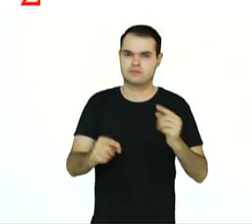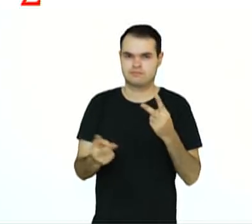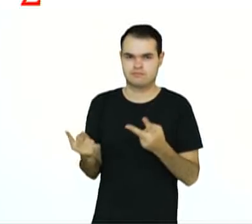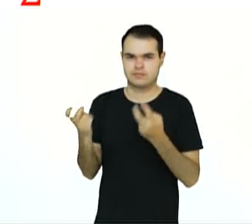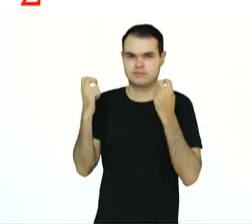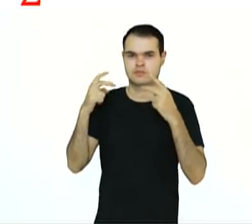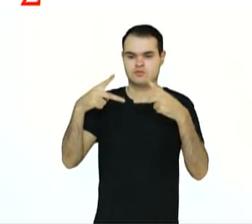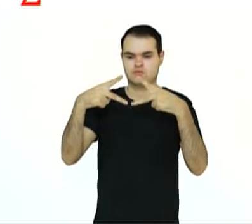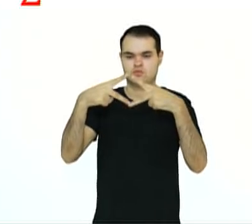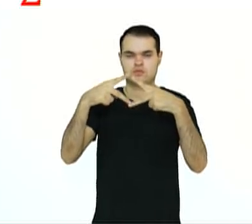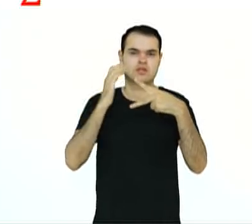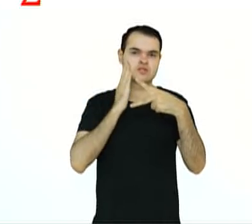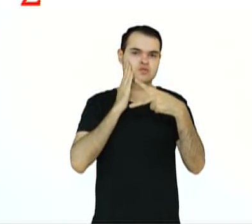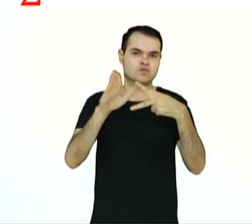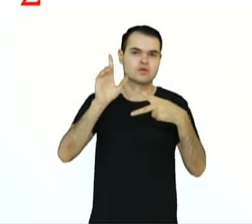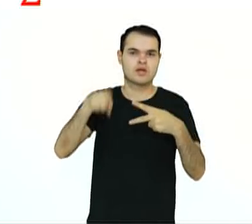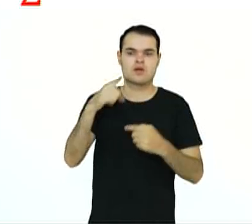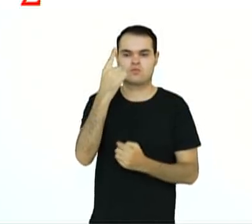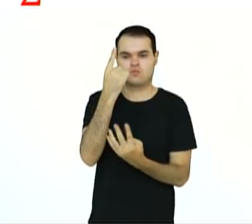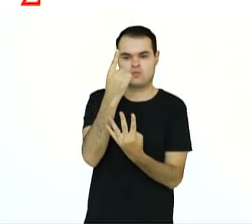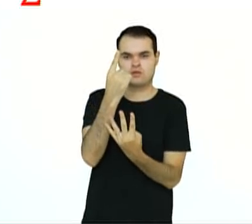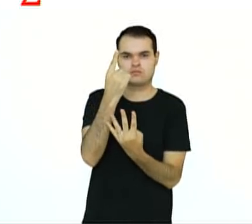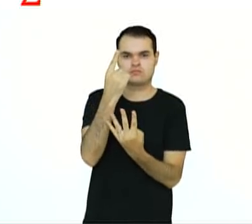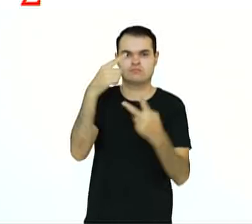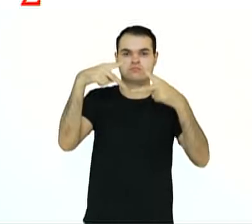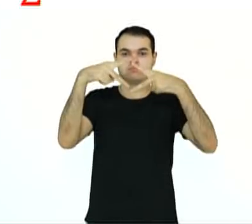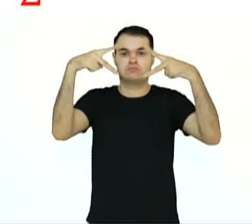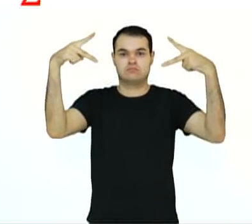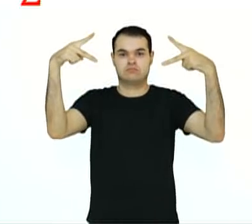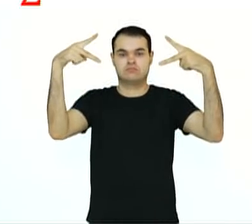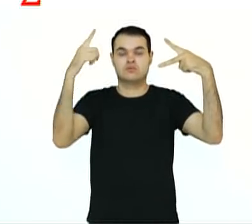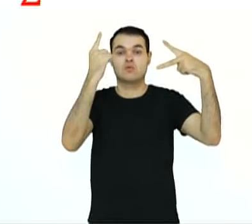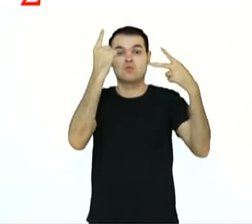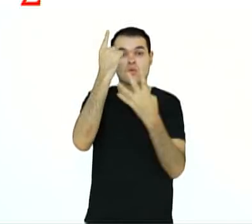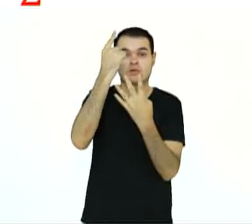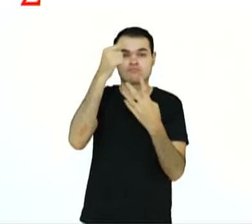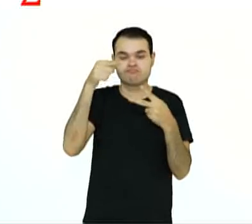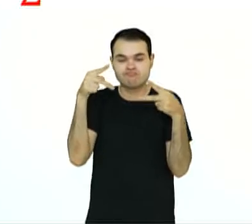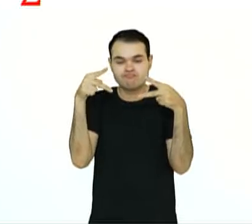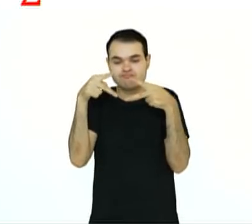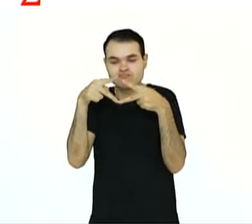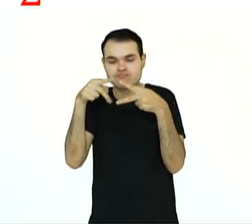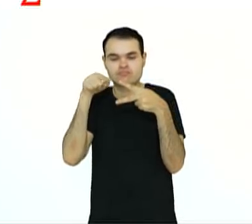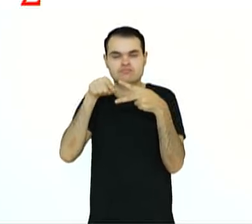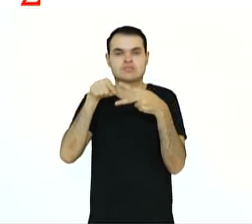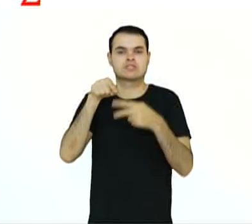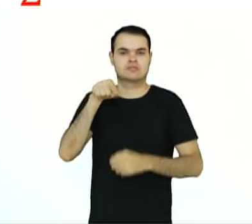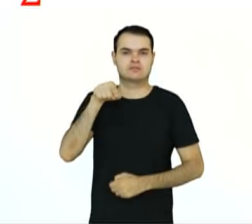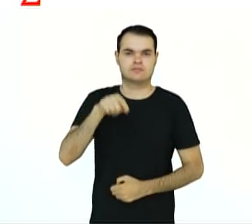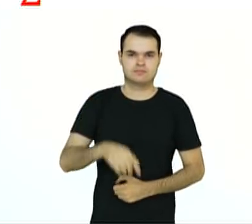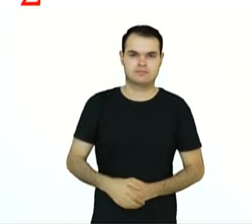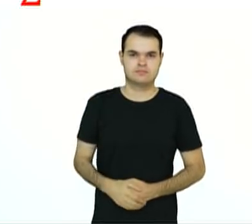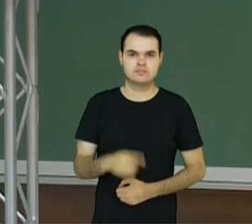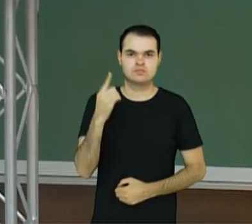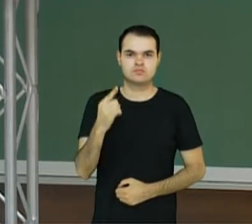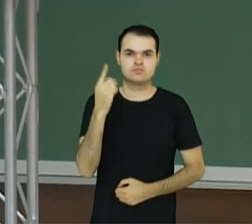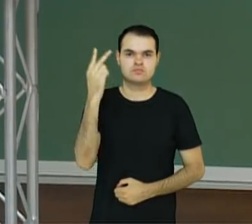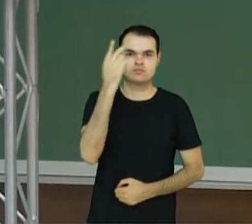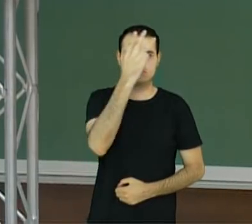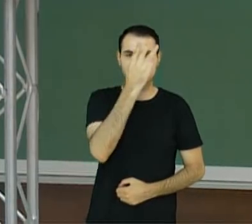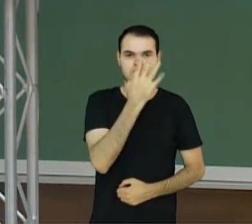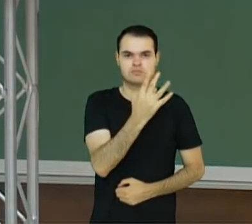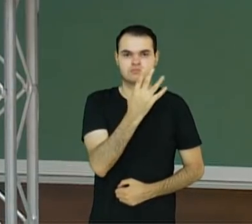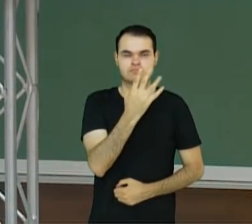losango azul equivale a 1/4 da área do losango grande. Então, ó. 1, 2, 3, 4